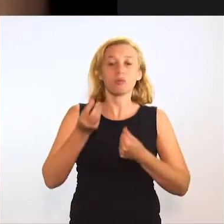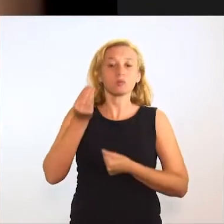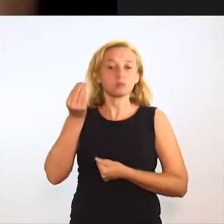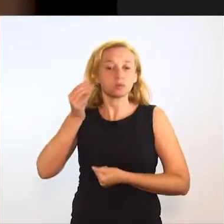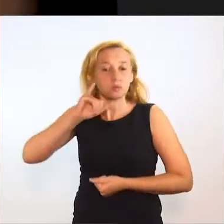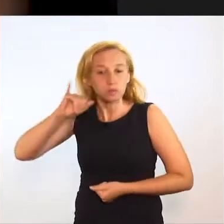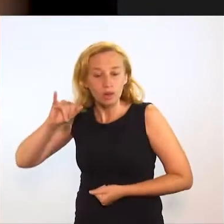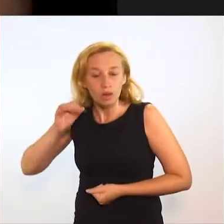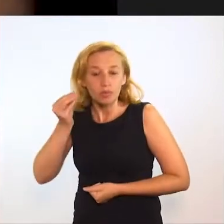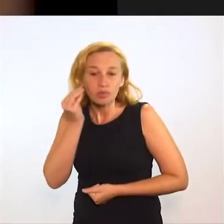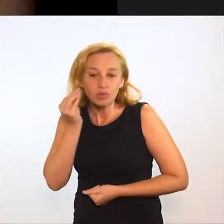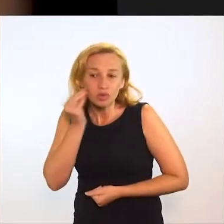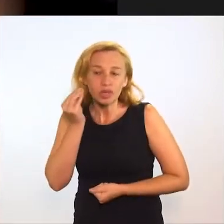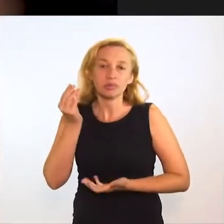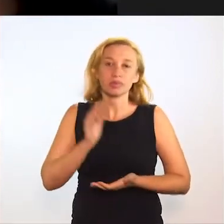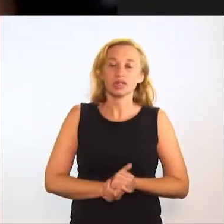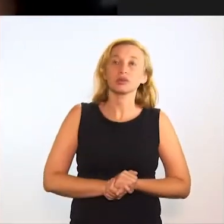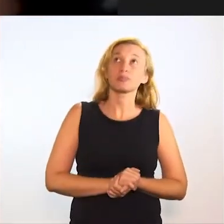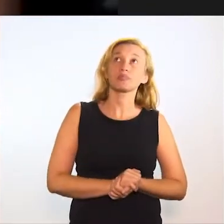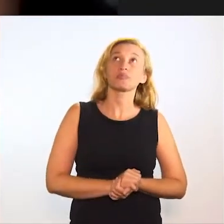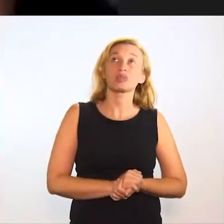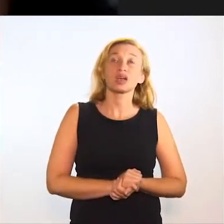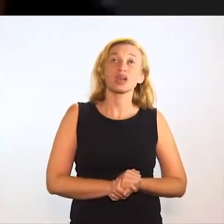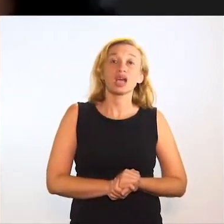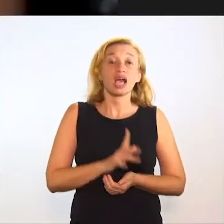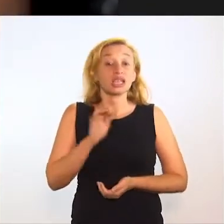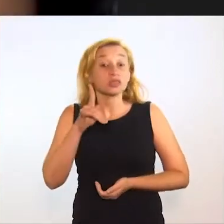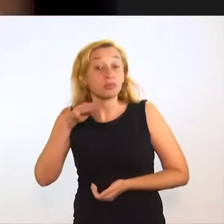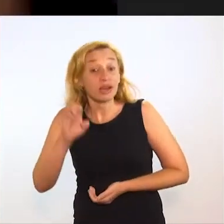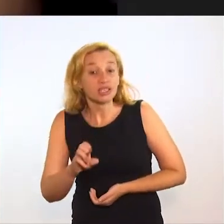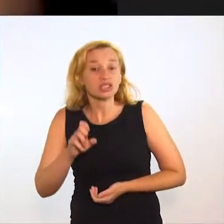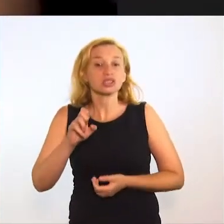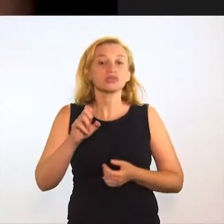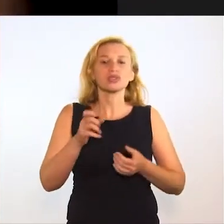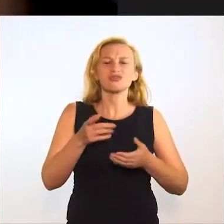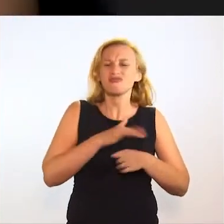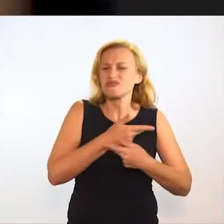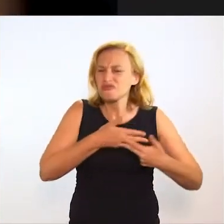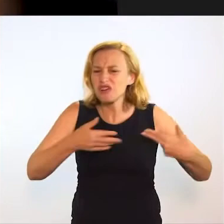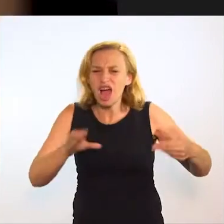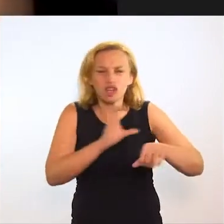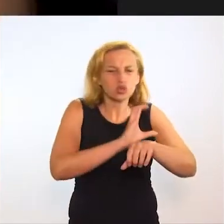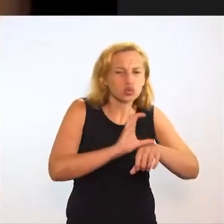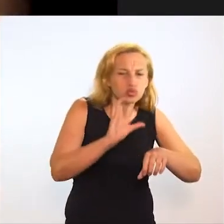excelente a oportunidade que nós tivemos. A Aspland fez